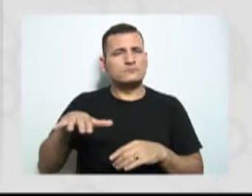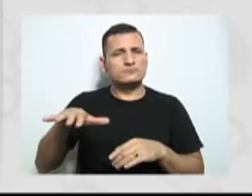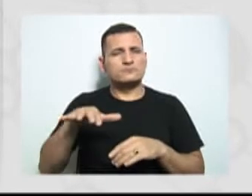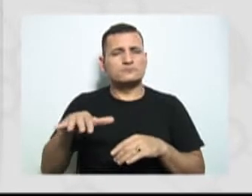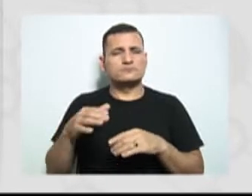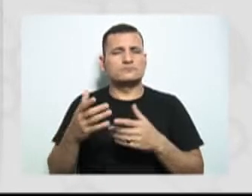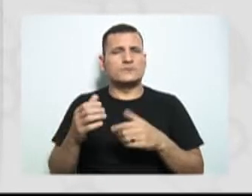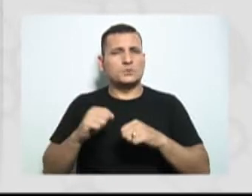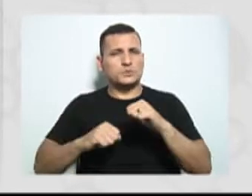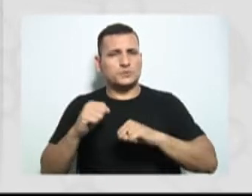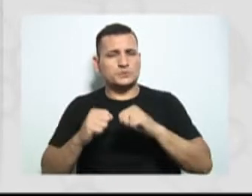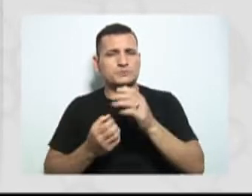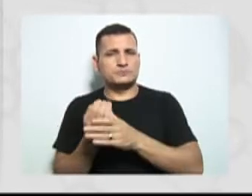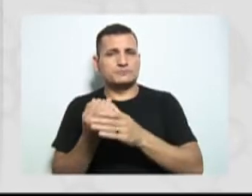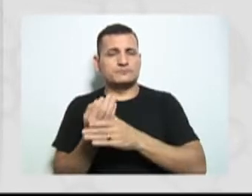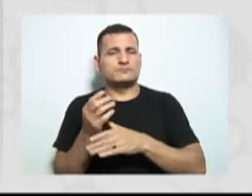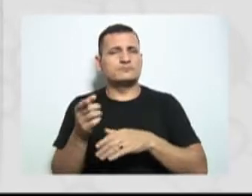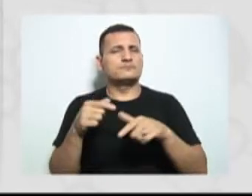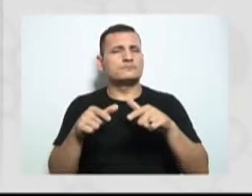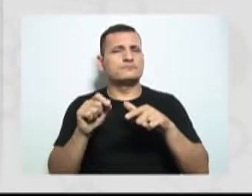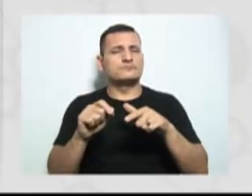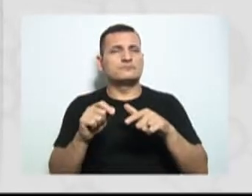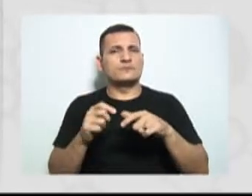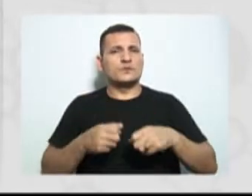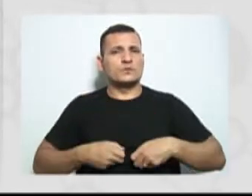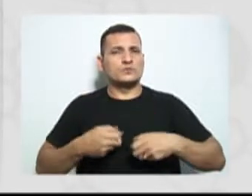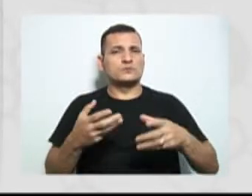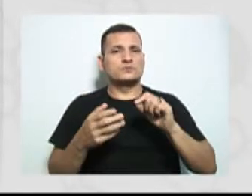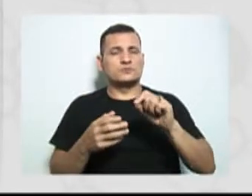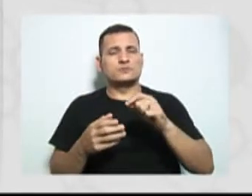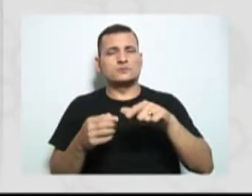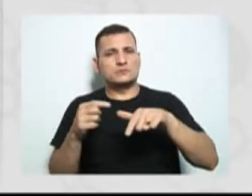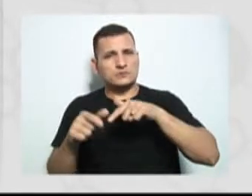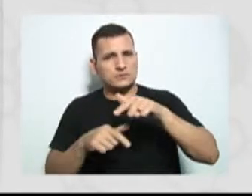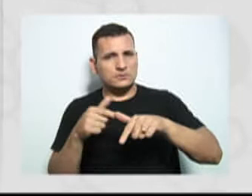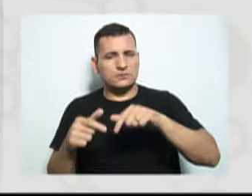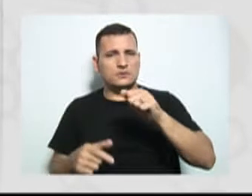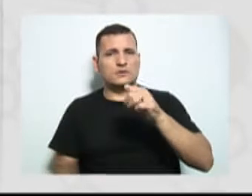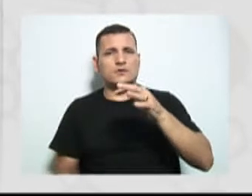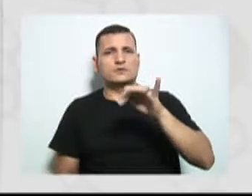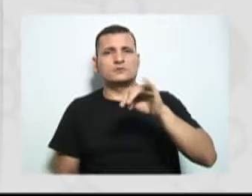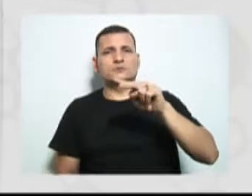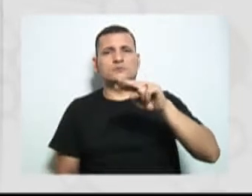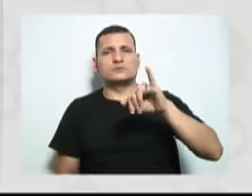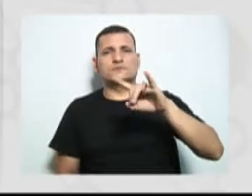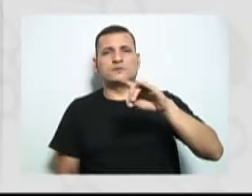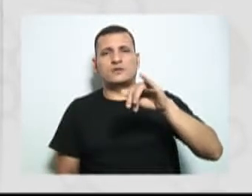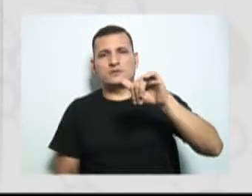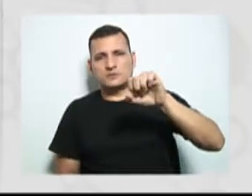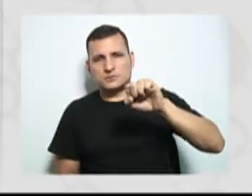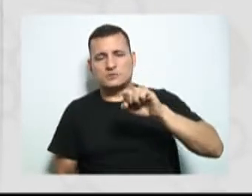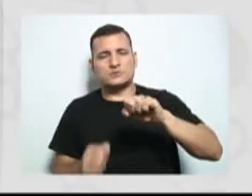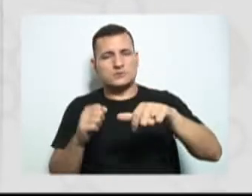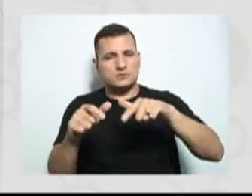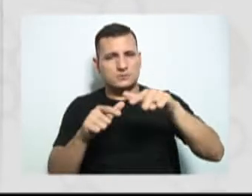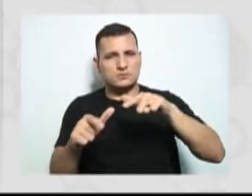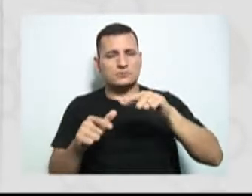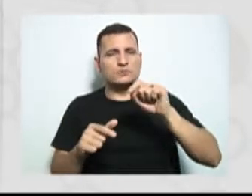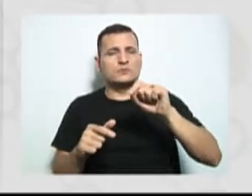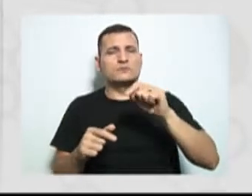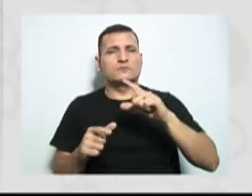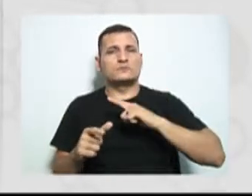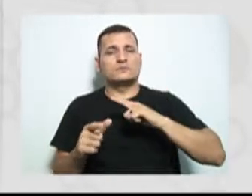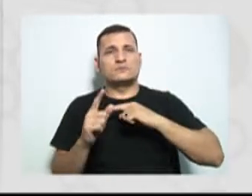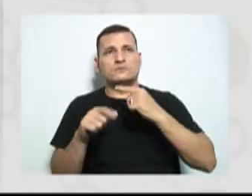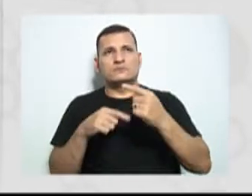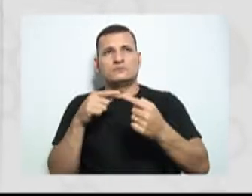Com isso, nós vamos trabalhar com o quê? Com custeio baseado em atividades, que é muito interessante. Que é o quê? Tem como